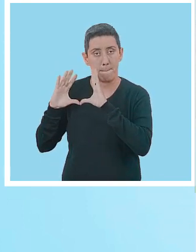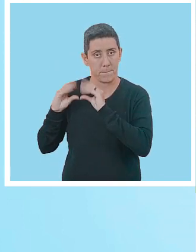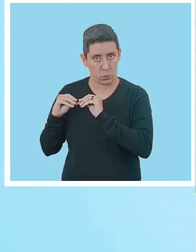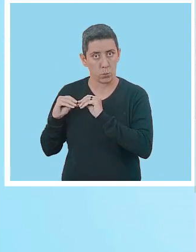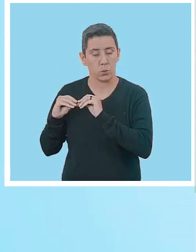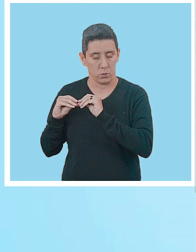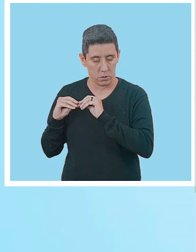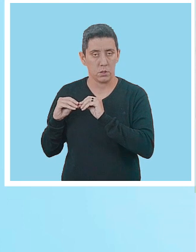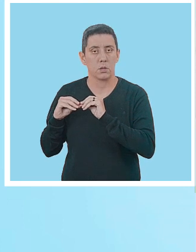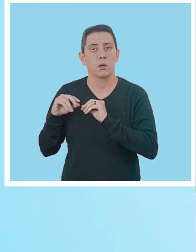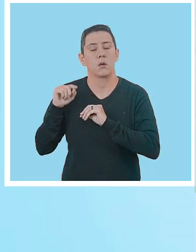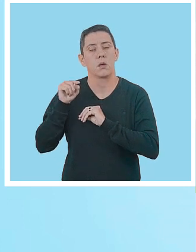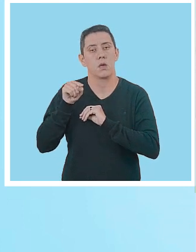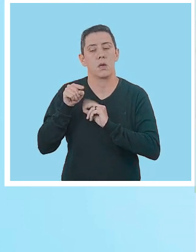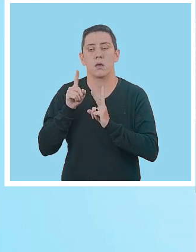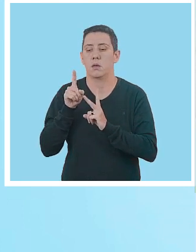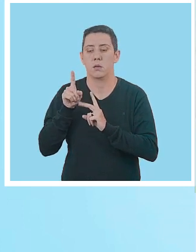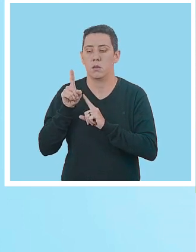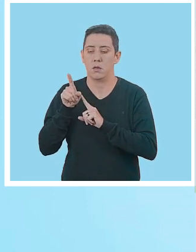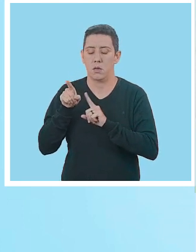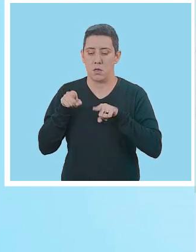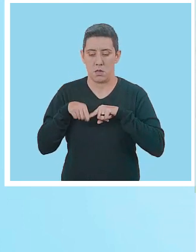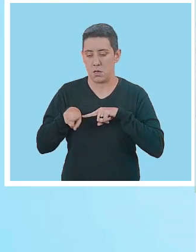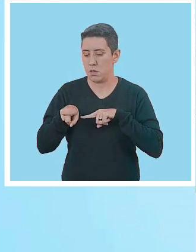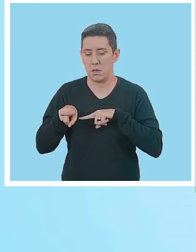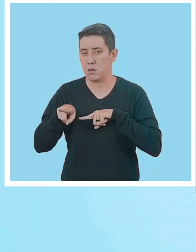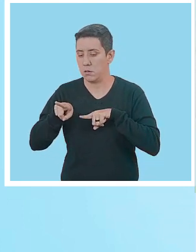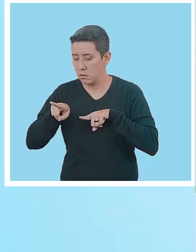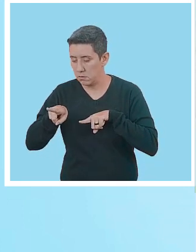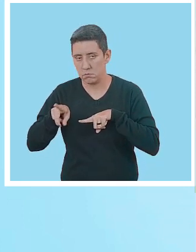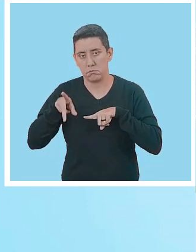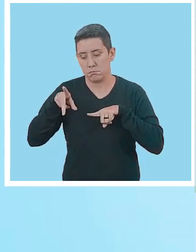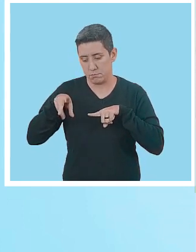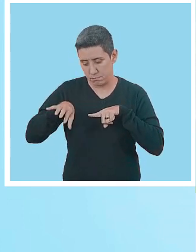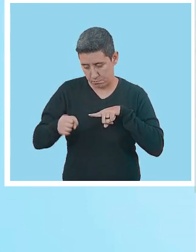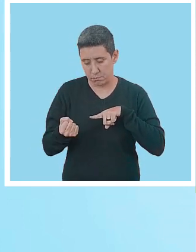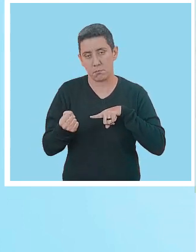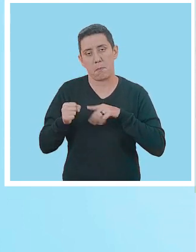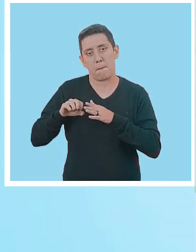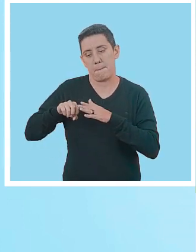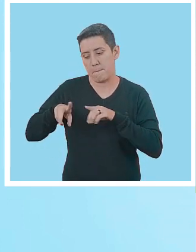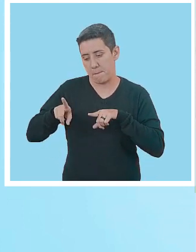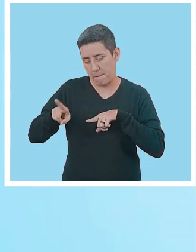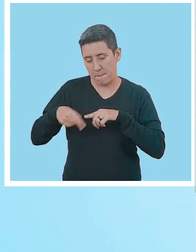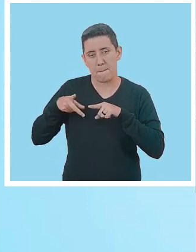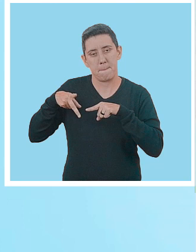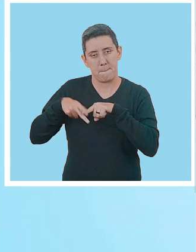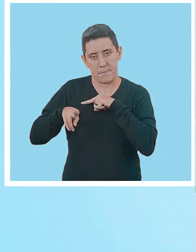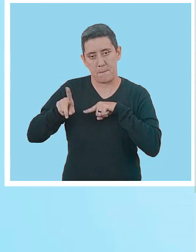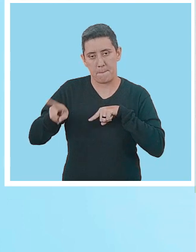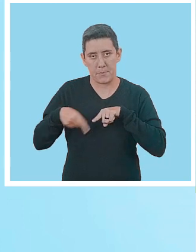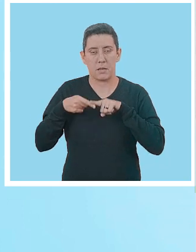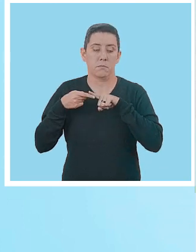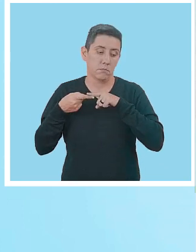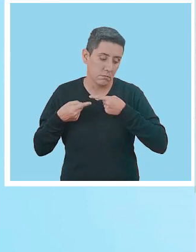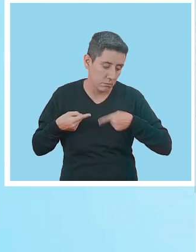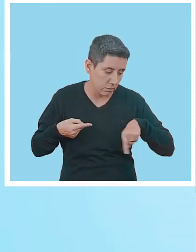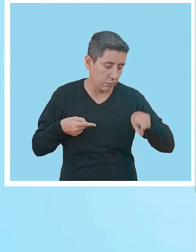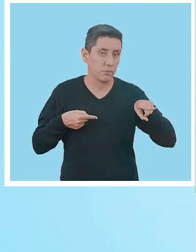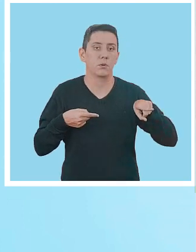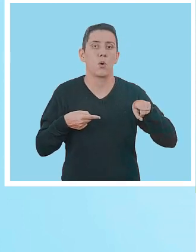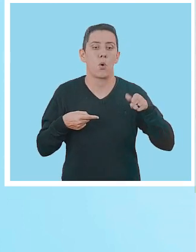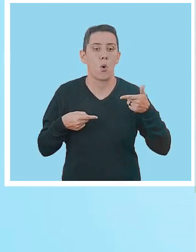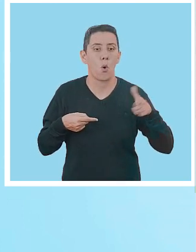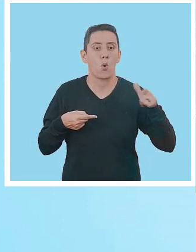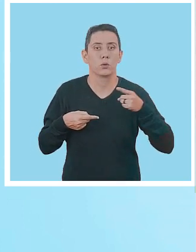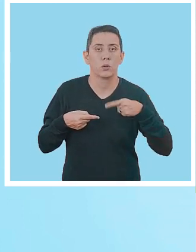essa backup Box Ela fará um chaveamento ela se desconectar a ela desconectar essa saída da direita que está conectado à rede né então